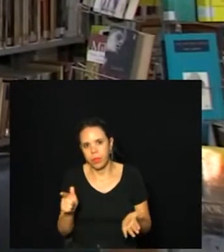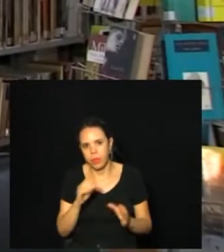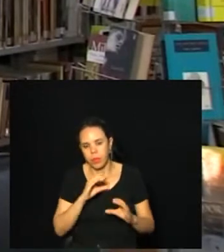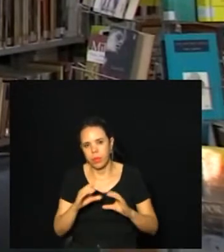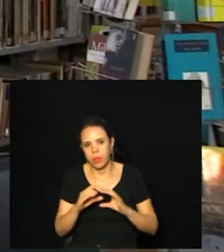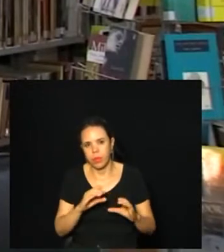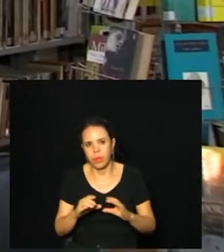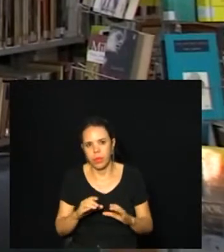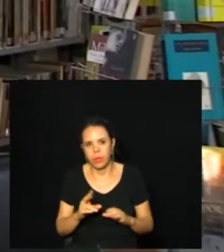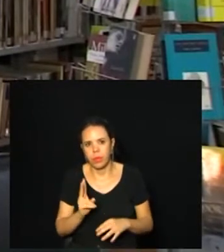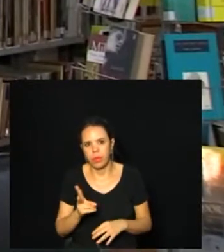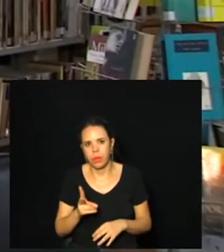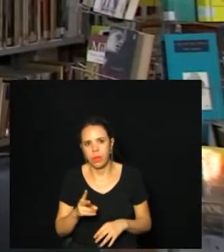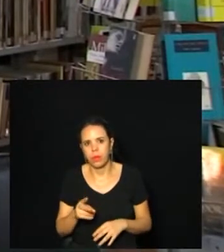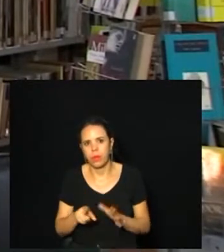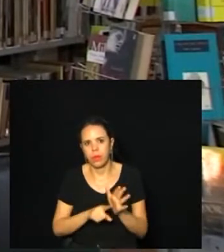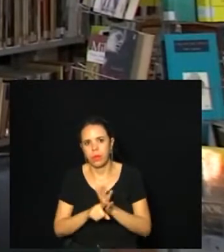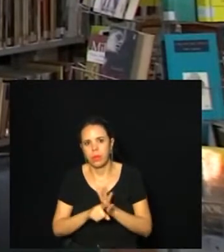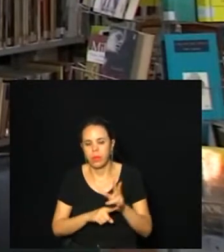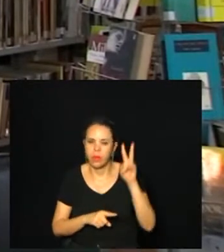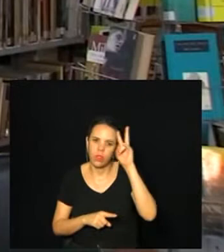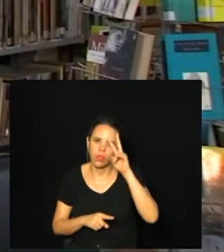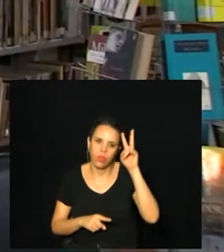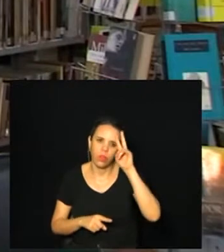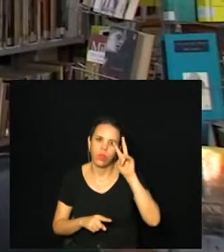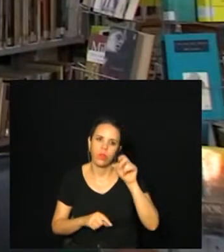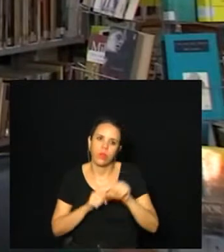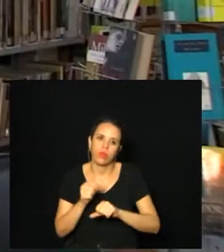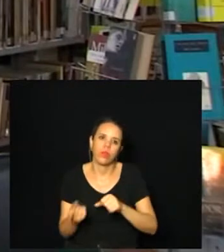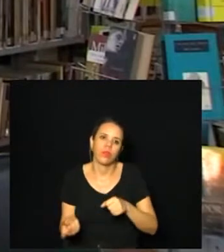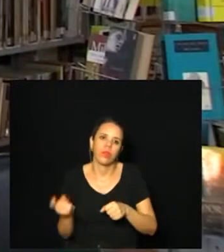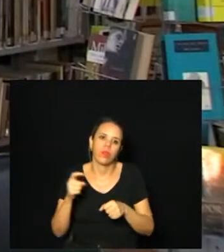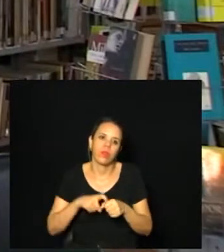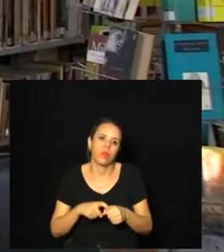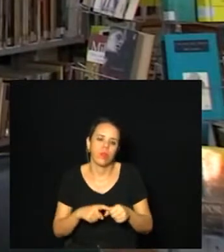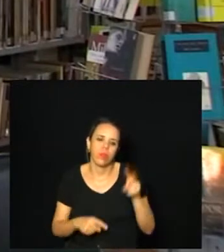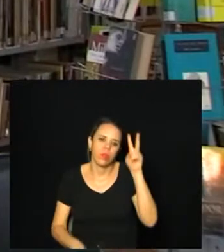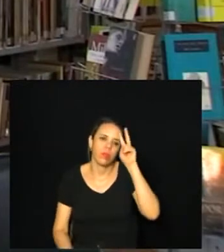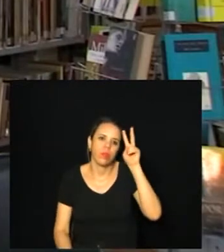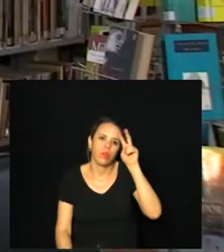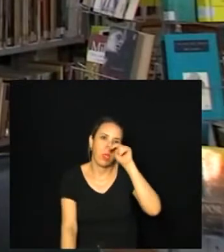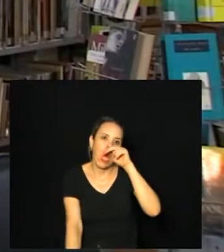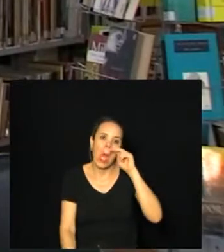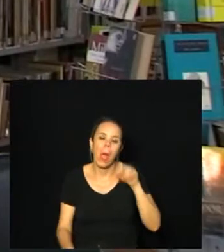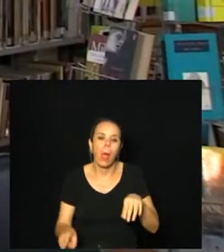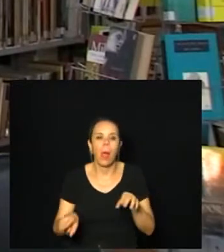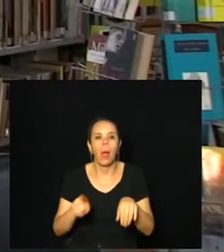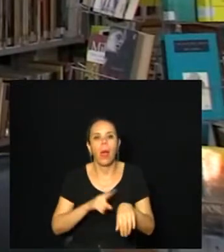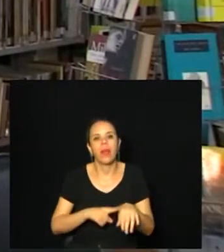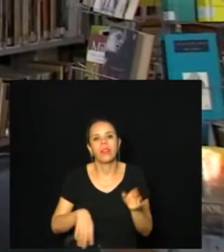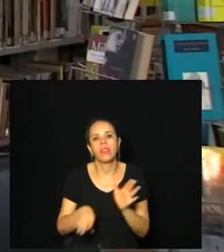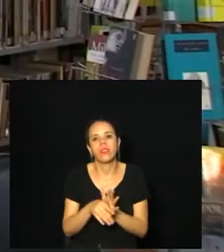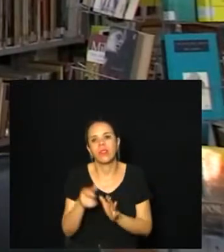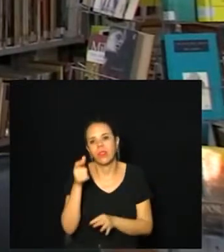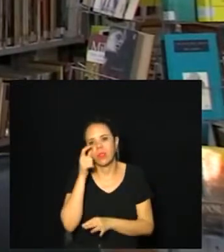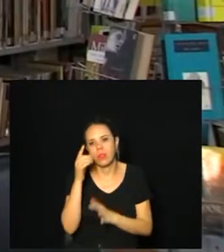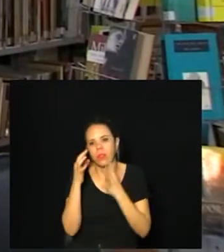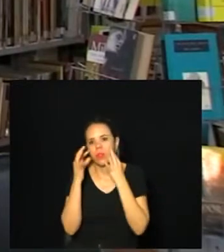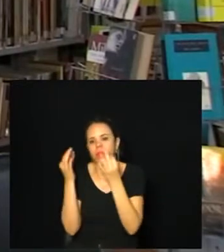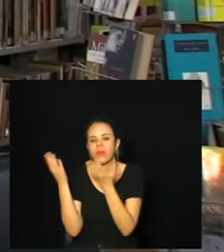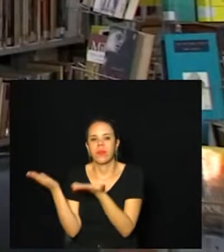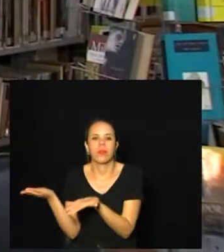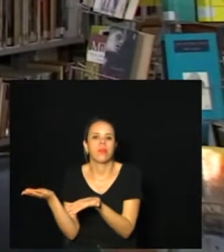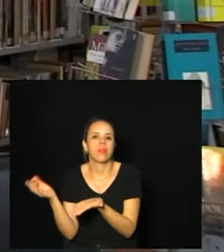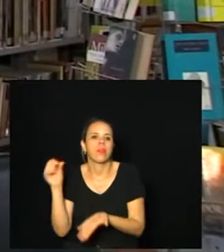comunicadores, vamos sempre atrás de histórias, né? Tudo acaba voltando às histórias. Desde a hora que a gente chegou aqui, nosso olhar já está atento